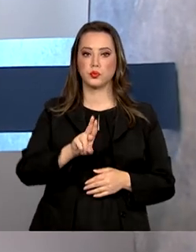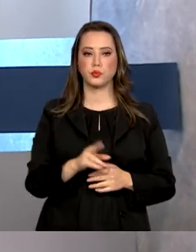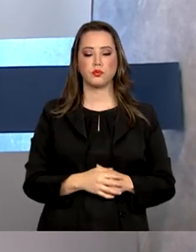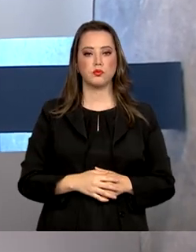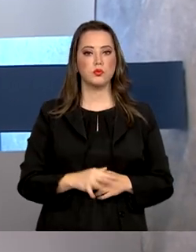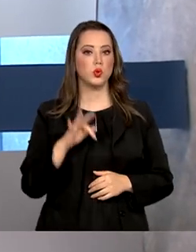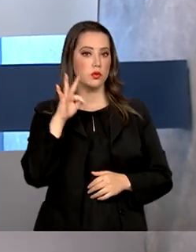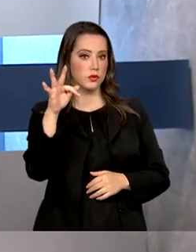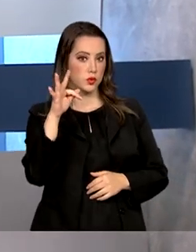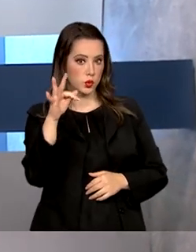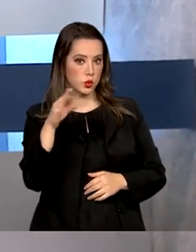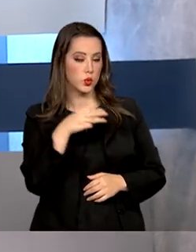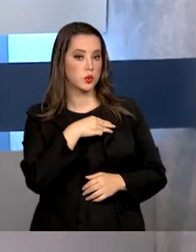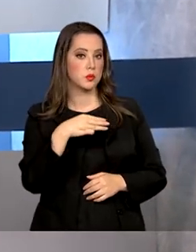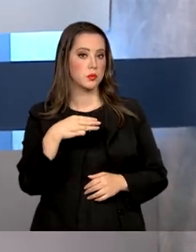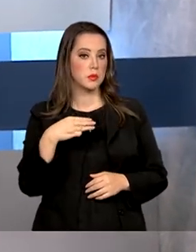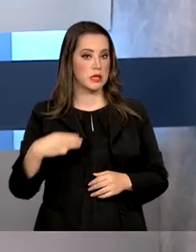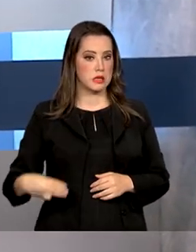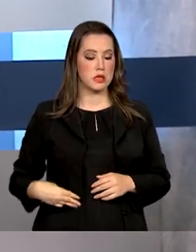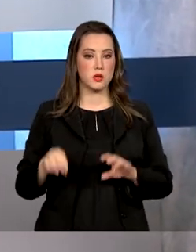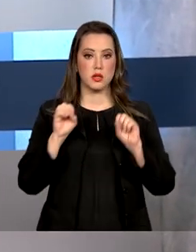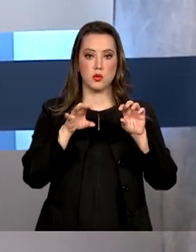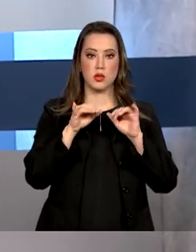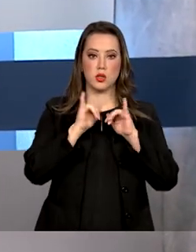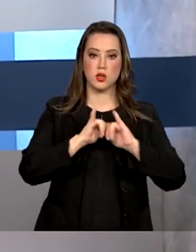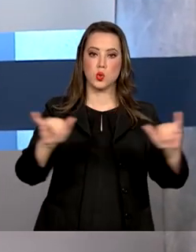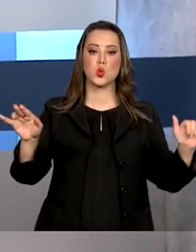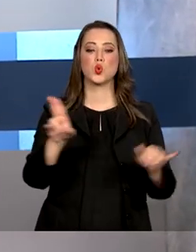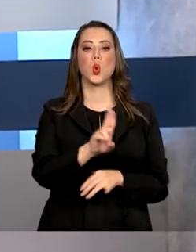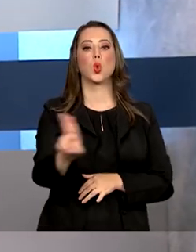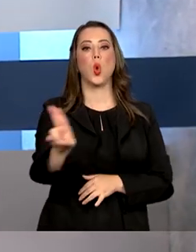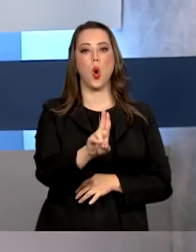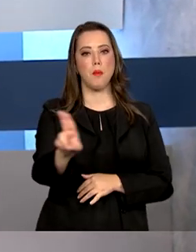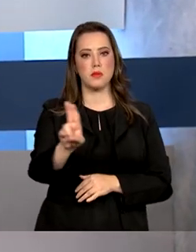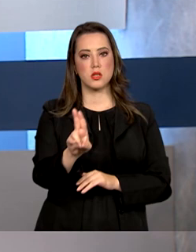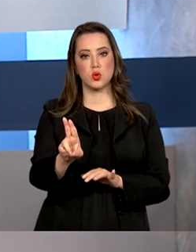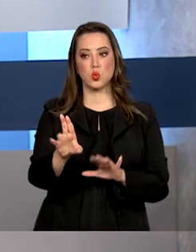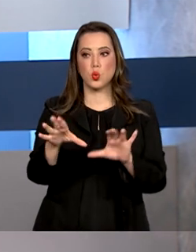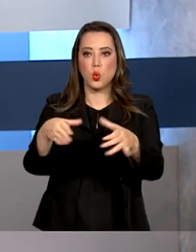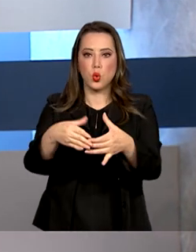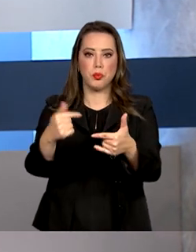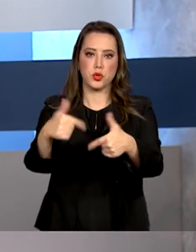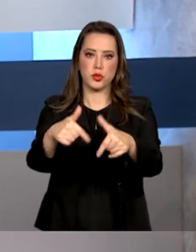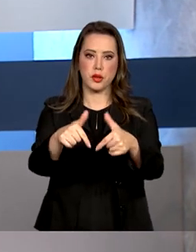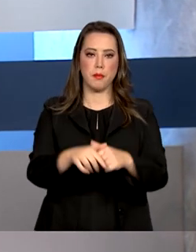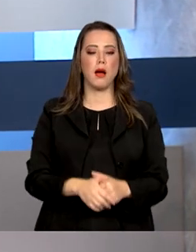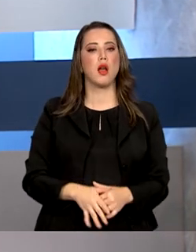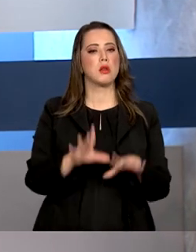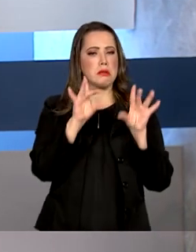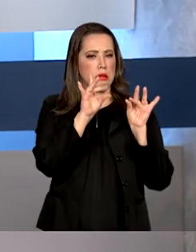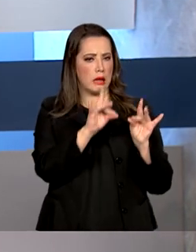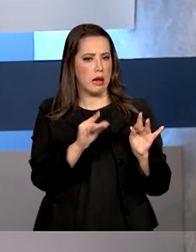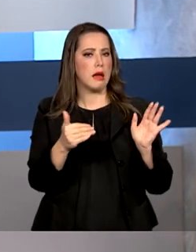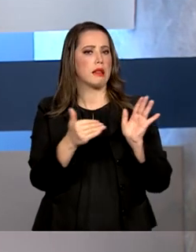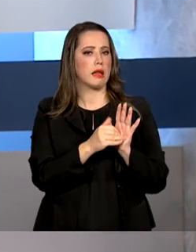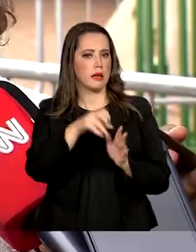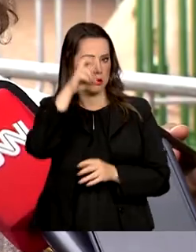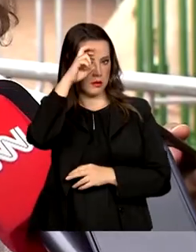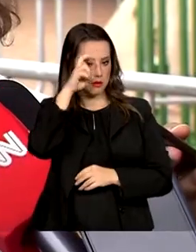O futuro ministro da Educação anunciou nomes para a pasta. A equipe completa do governo eleito deve ser divulgada até